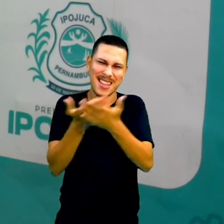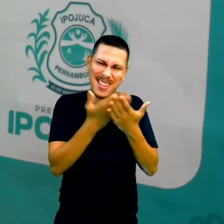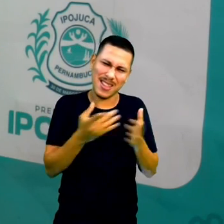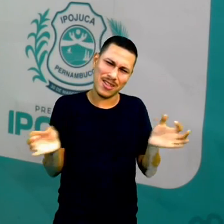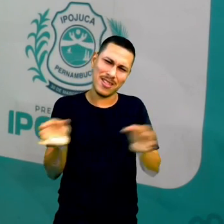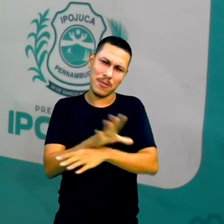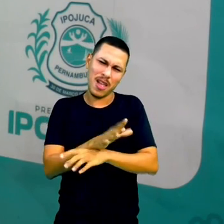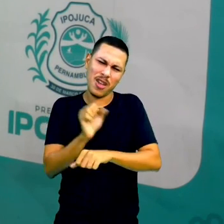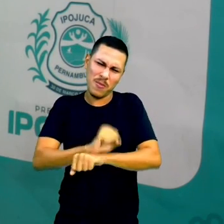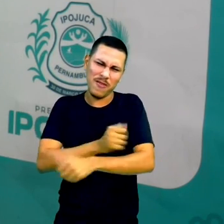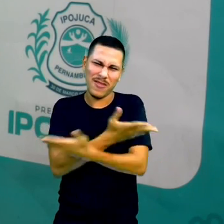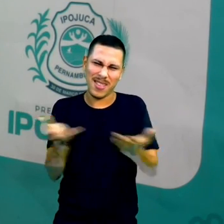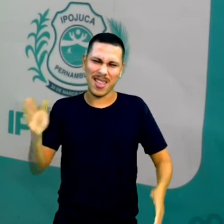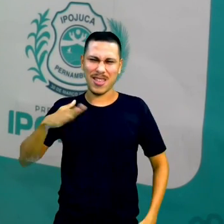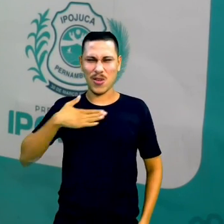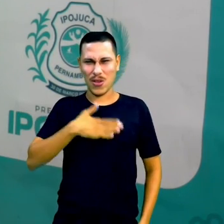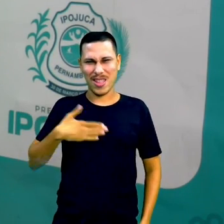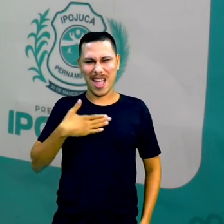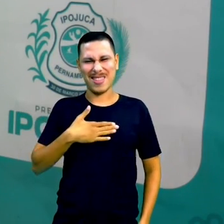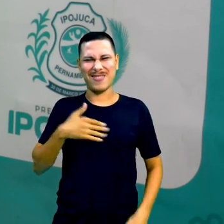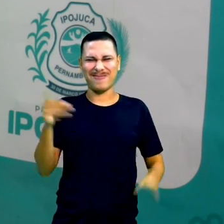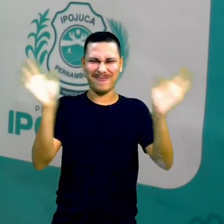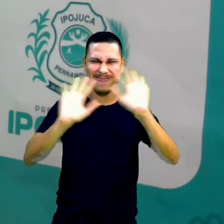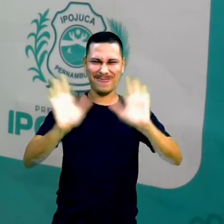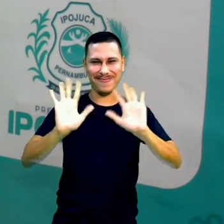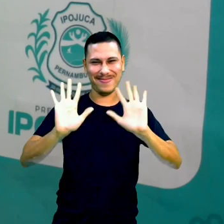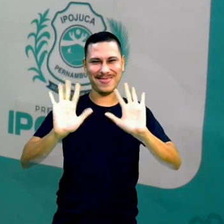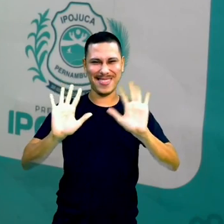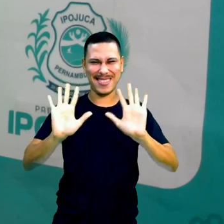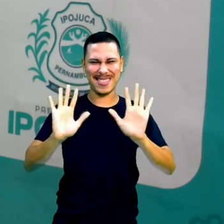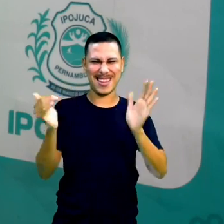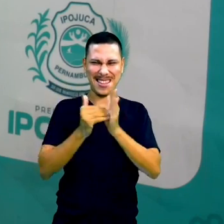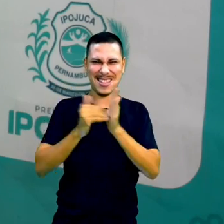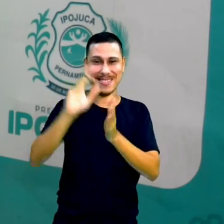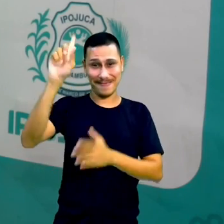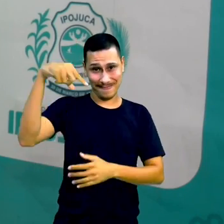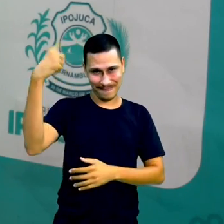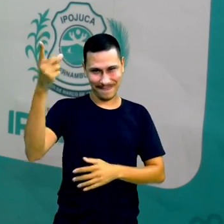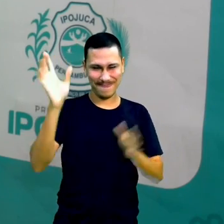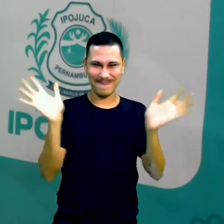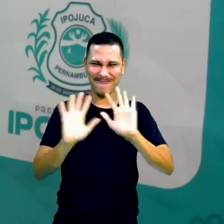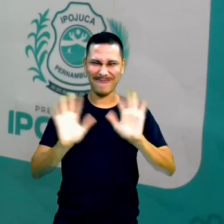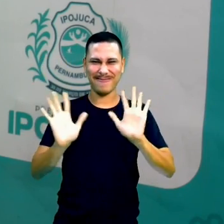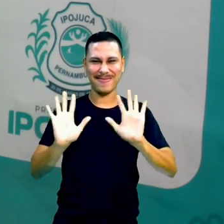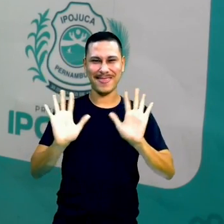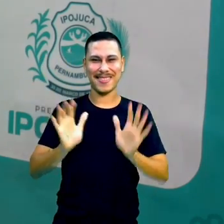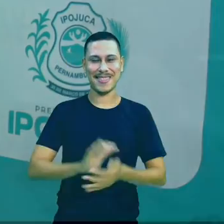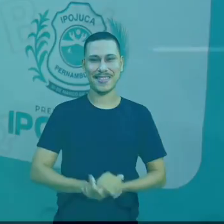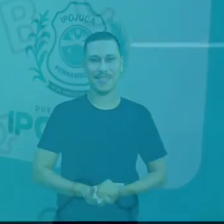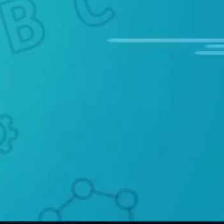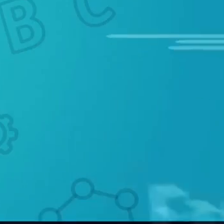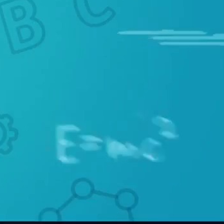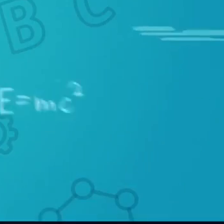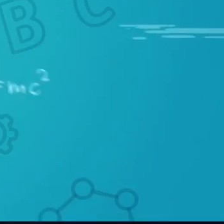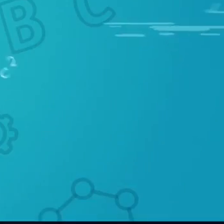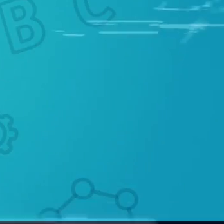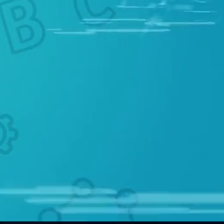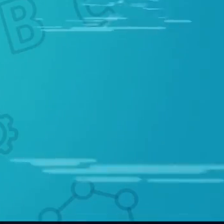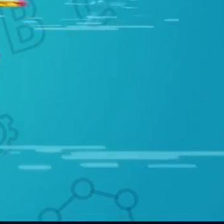da leitura do gráfico. Tchau, tchau, crianças! Até a próxima aula, se Deus quiser!